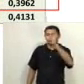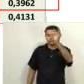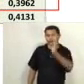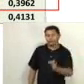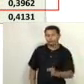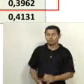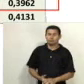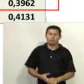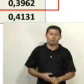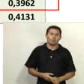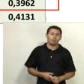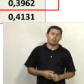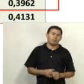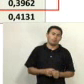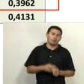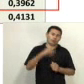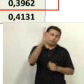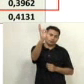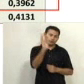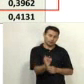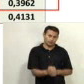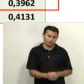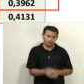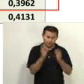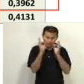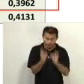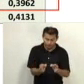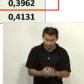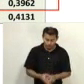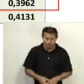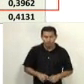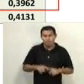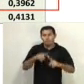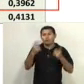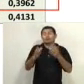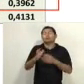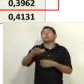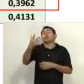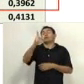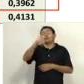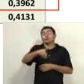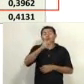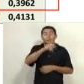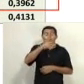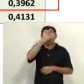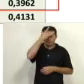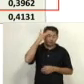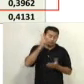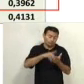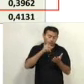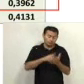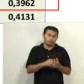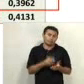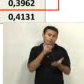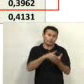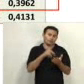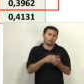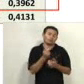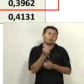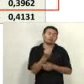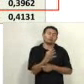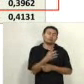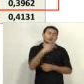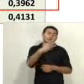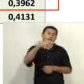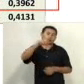39,44% em porcentagem, tá? Mas qual que é, pessoal, a probabilidade real? O que é essa probabilidade de